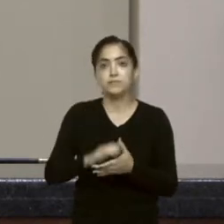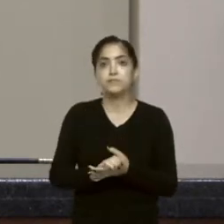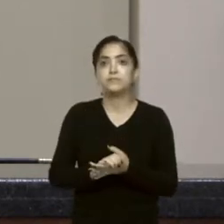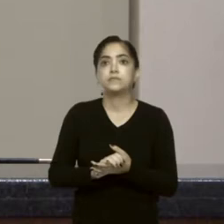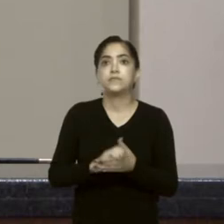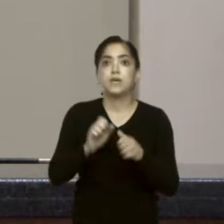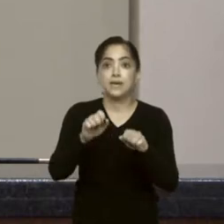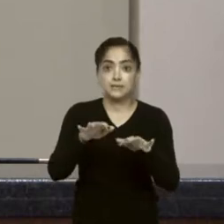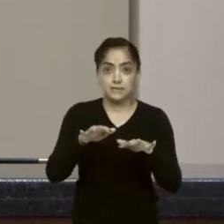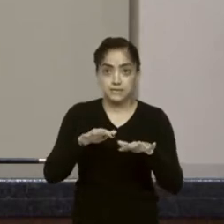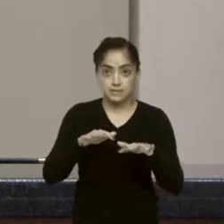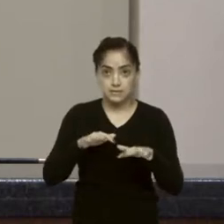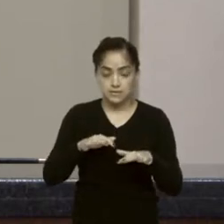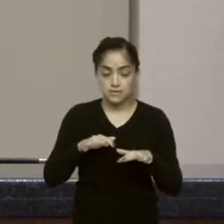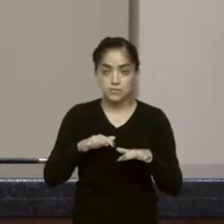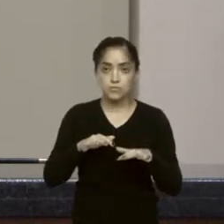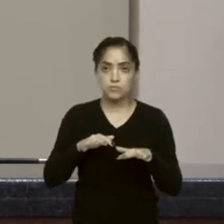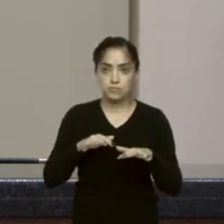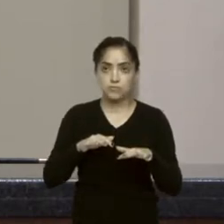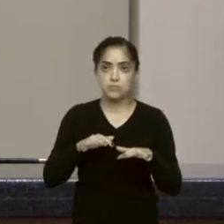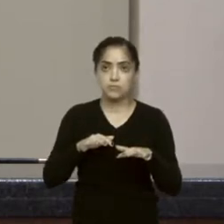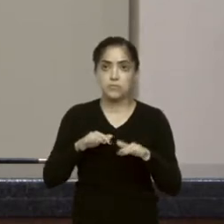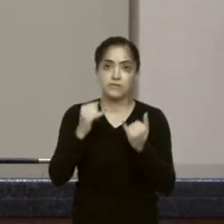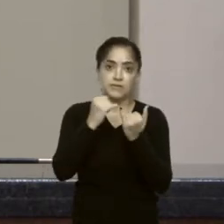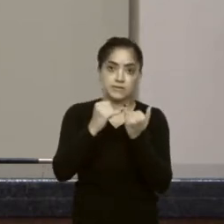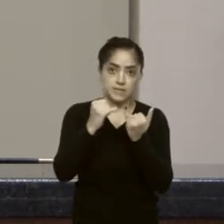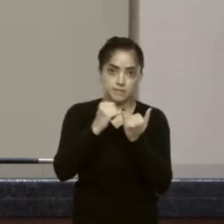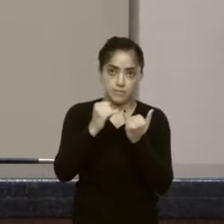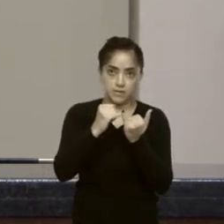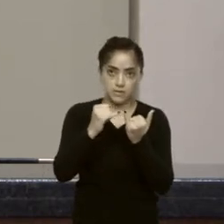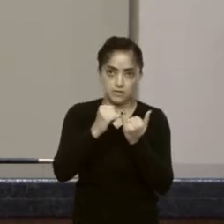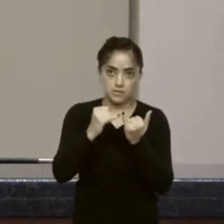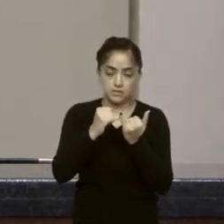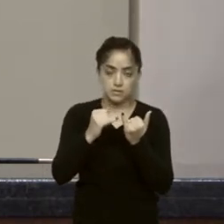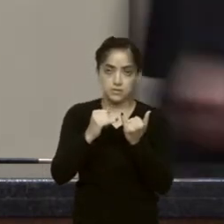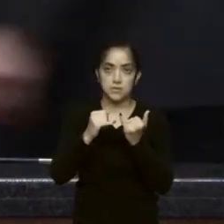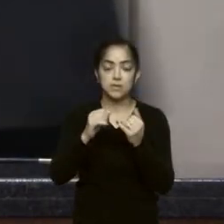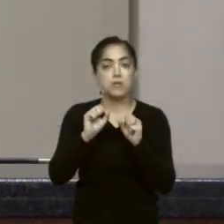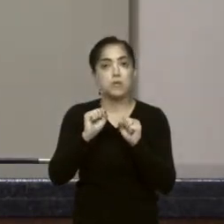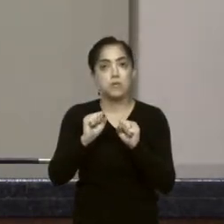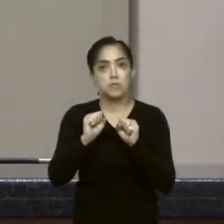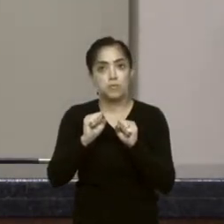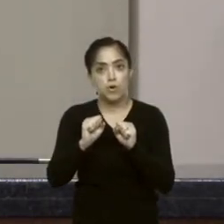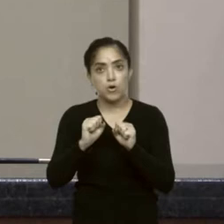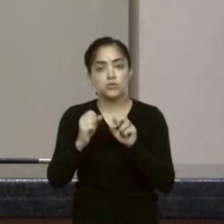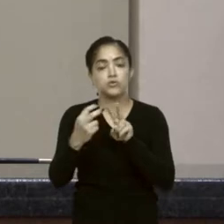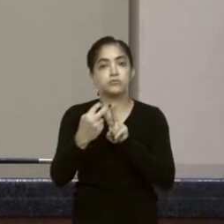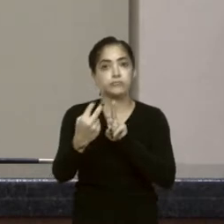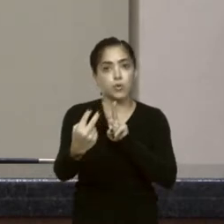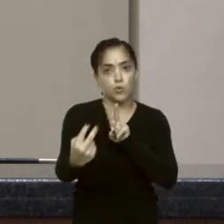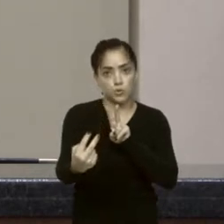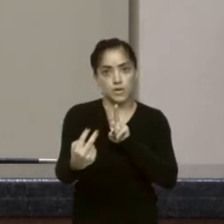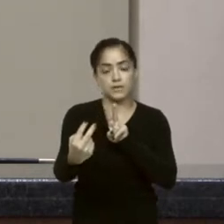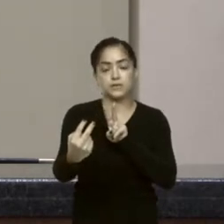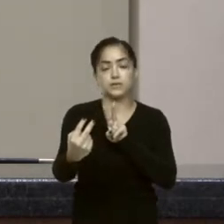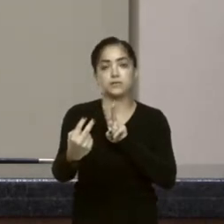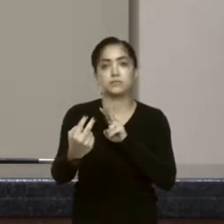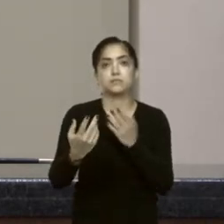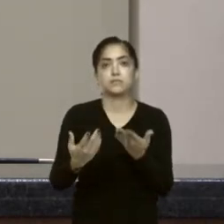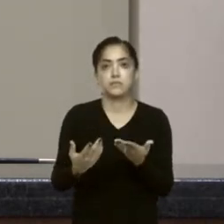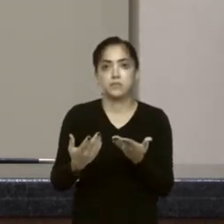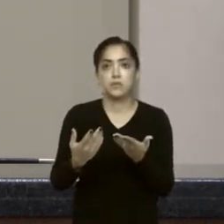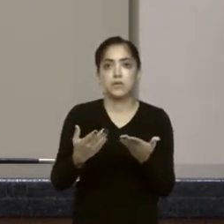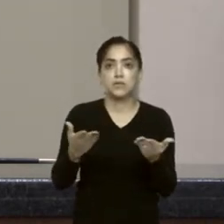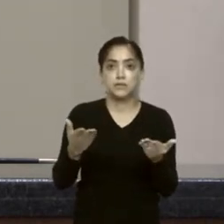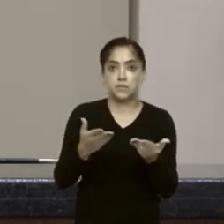sessão é mista. Os deputados podem fazer de forma online. Então, além dos deputados que